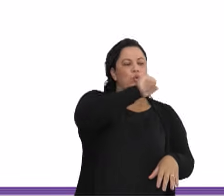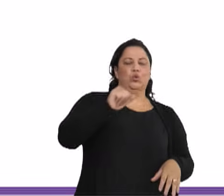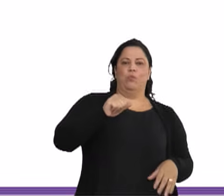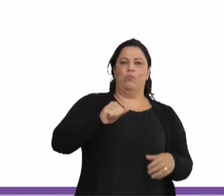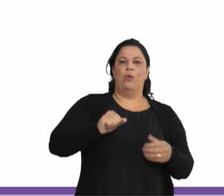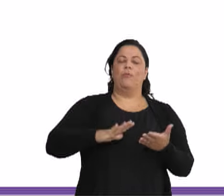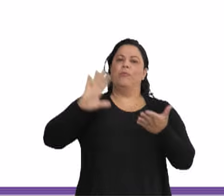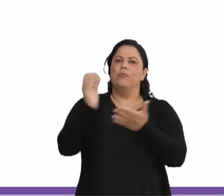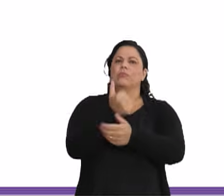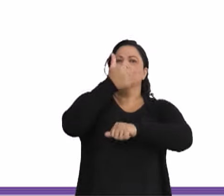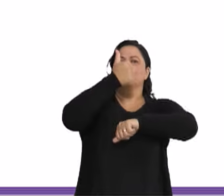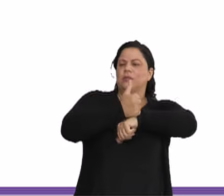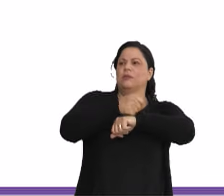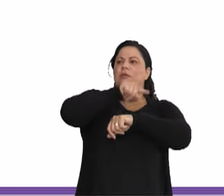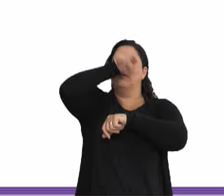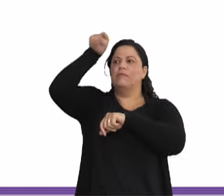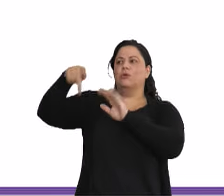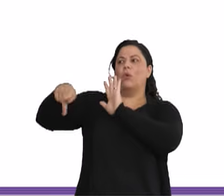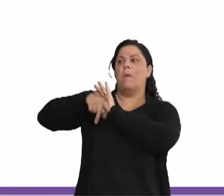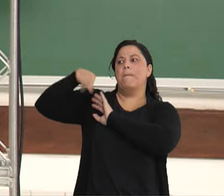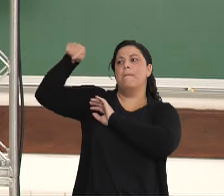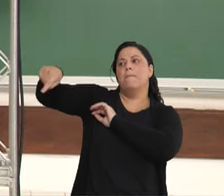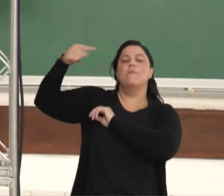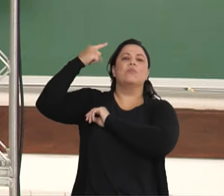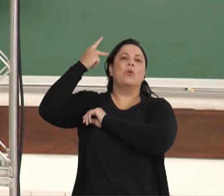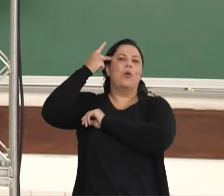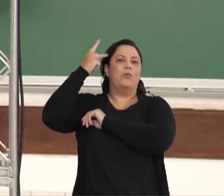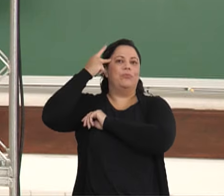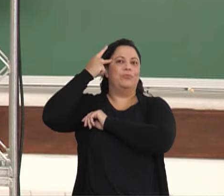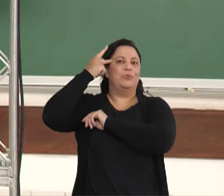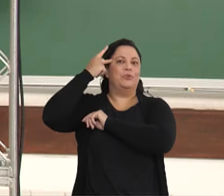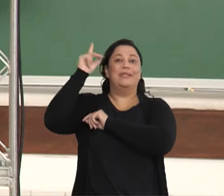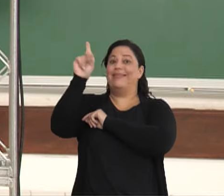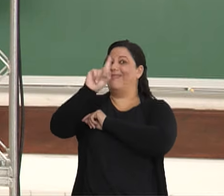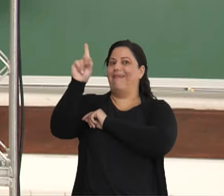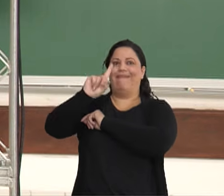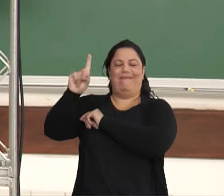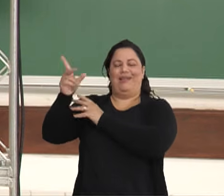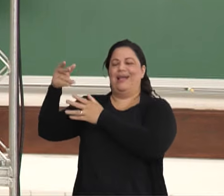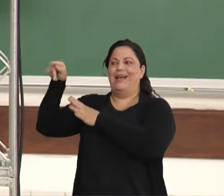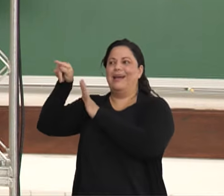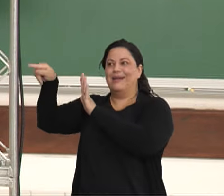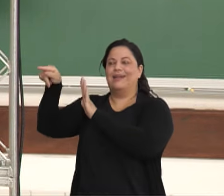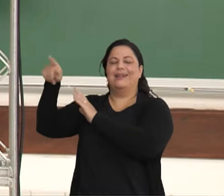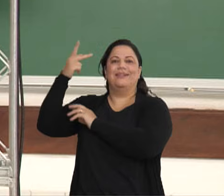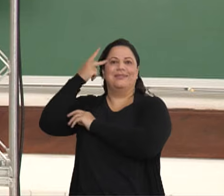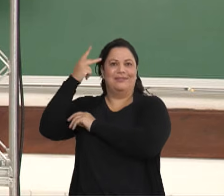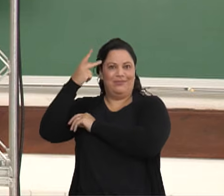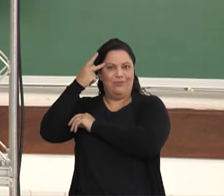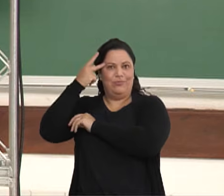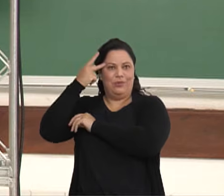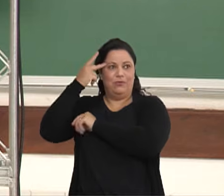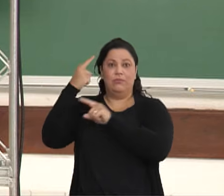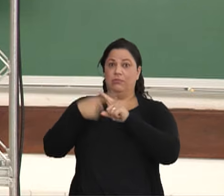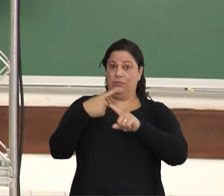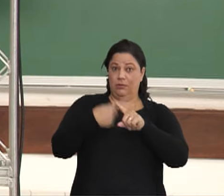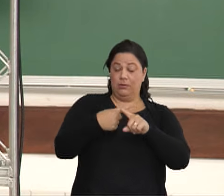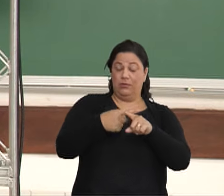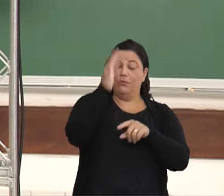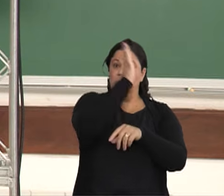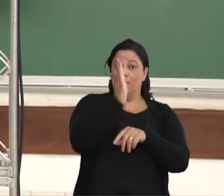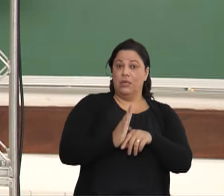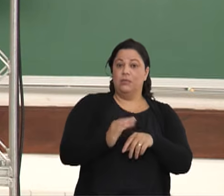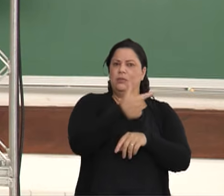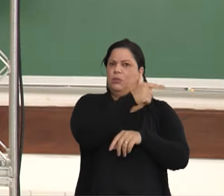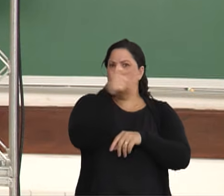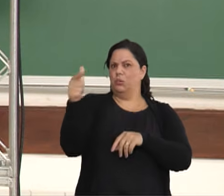era paulista. E isso é um dos motivos de São Paulo brigar. Lembra qual é o segundo motivo? O Brasil não tinha uma Constituição e São